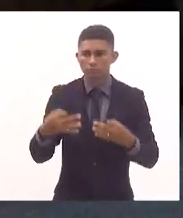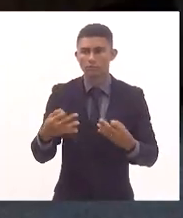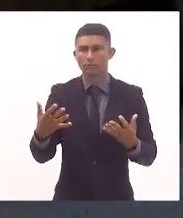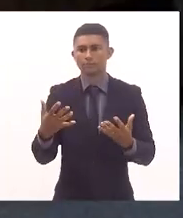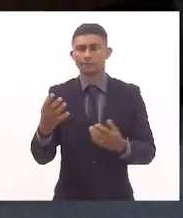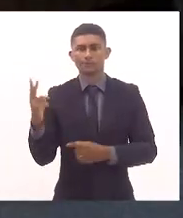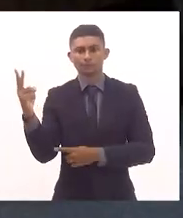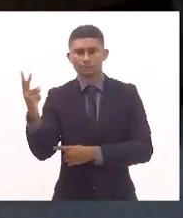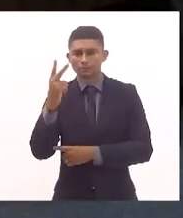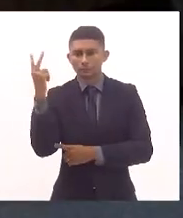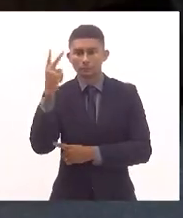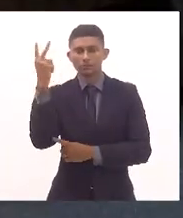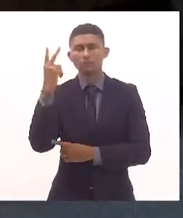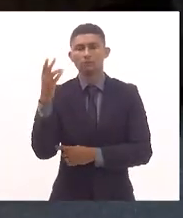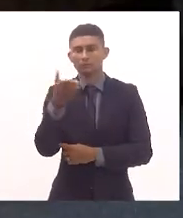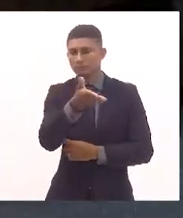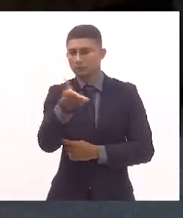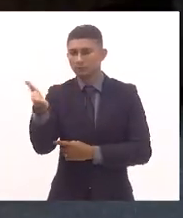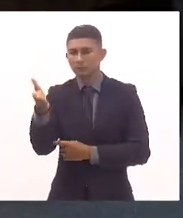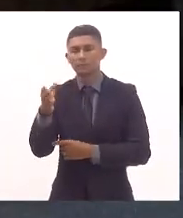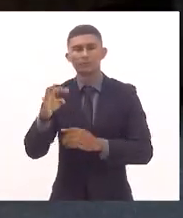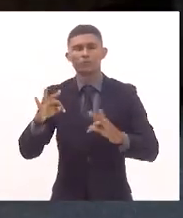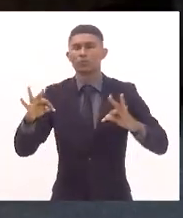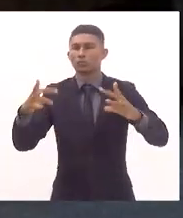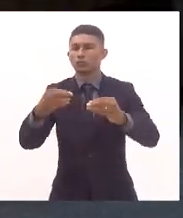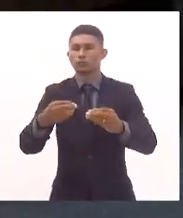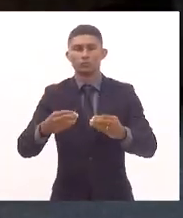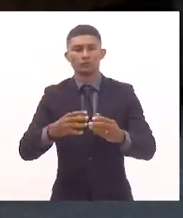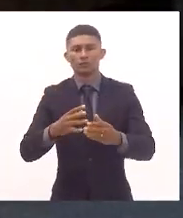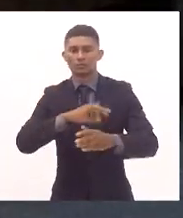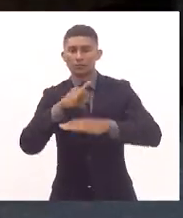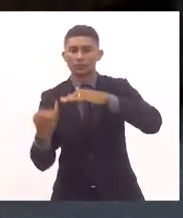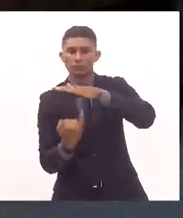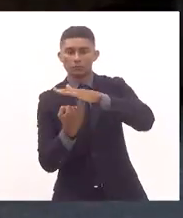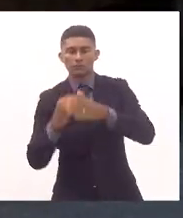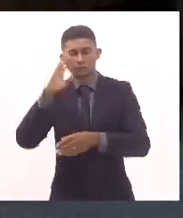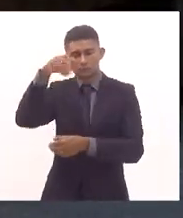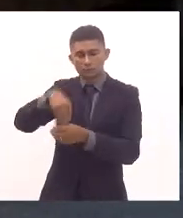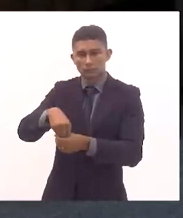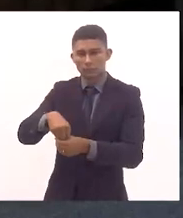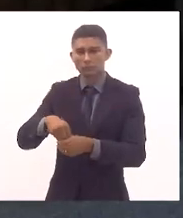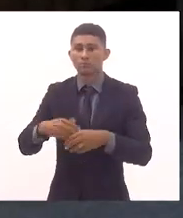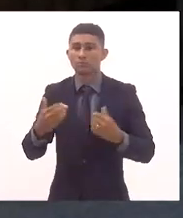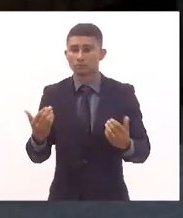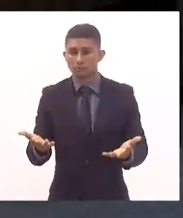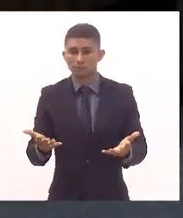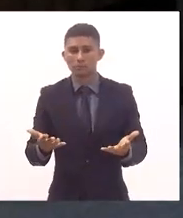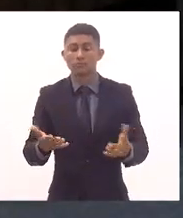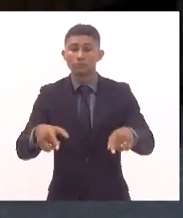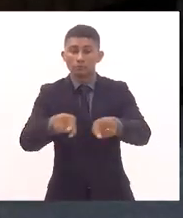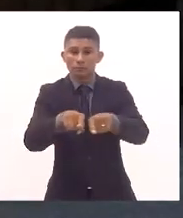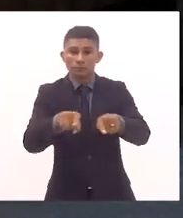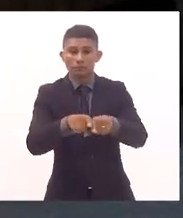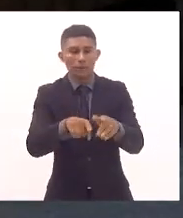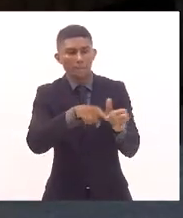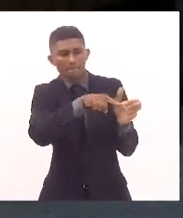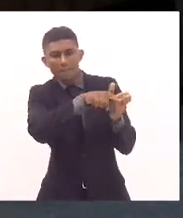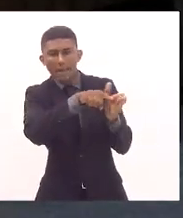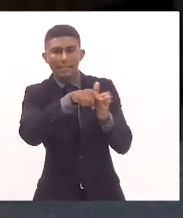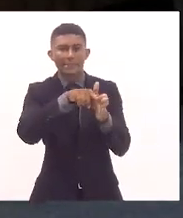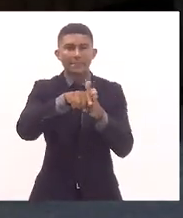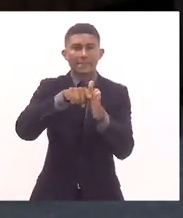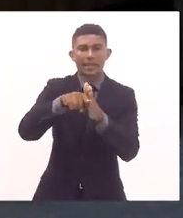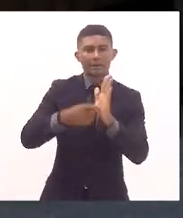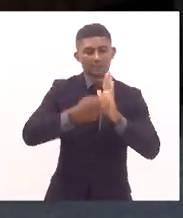que valorize todas as carreiras dentro da instituição. E uma valorização clara da perícia nesse